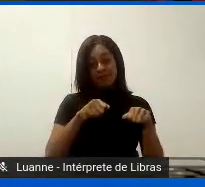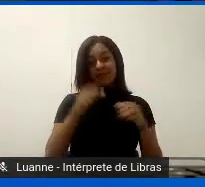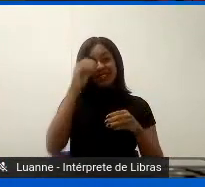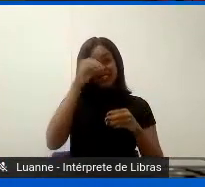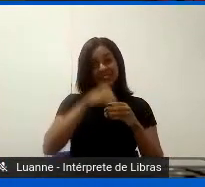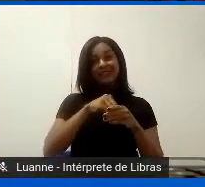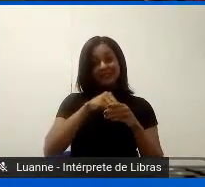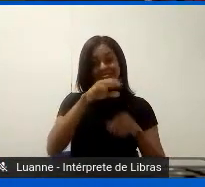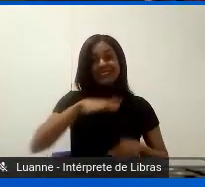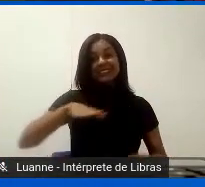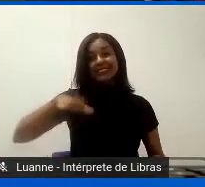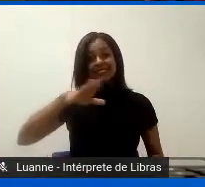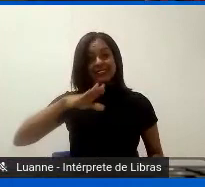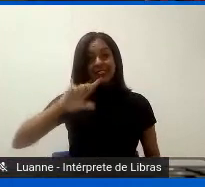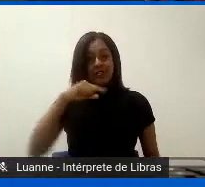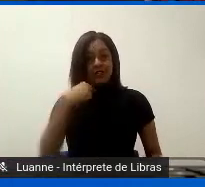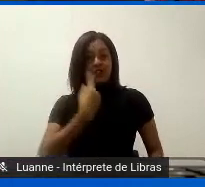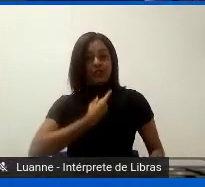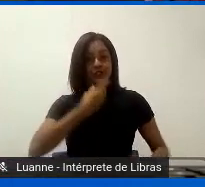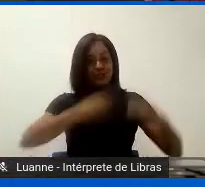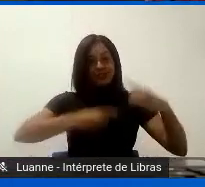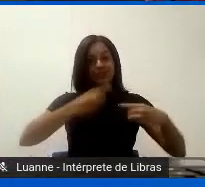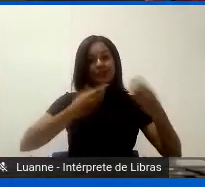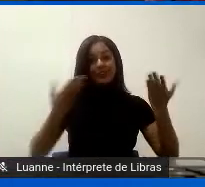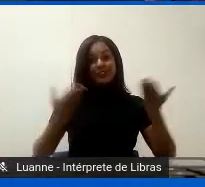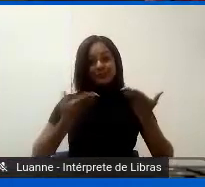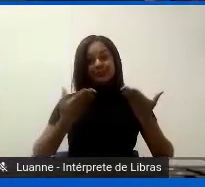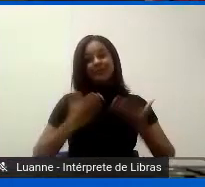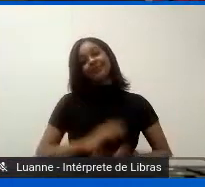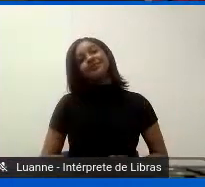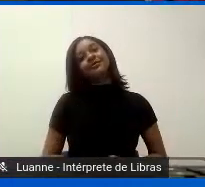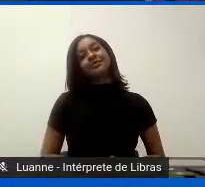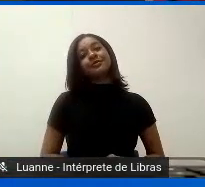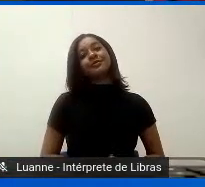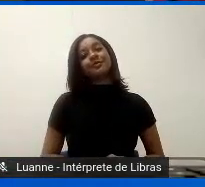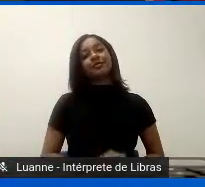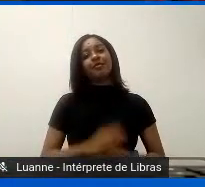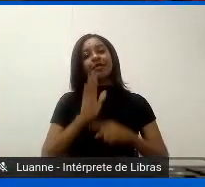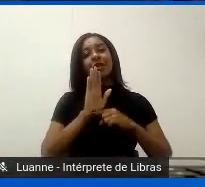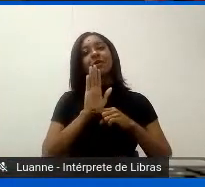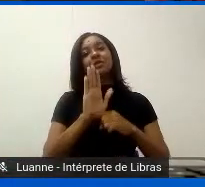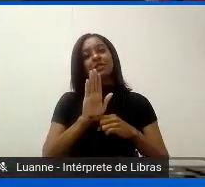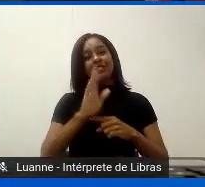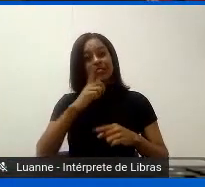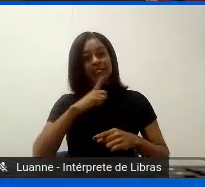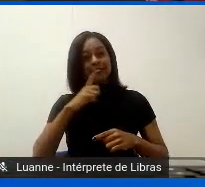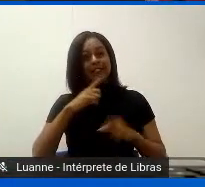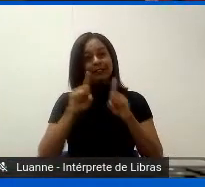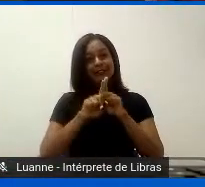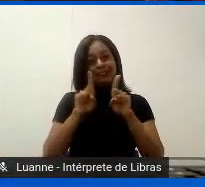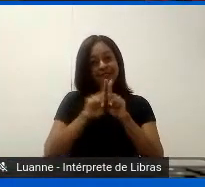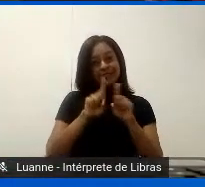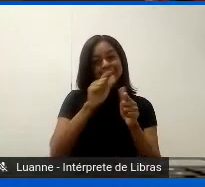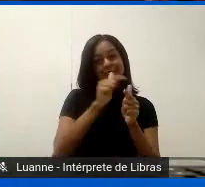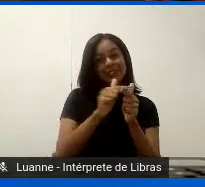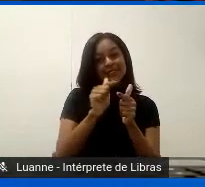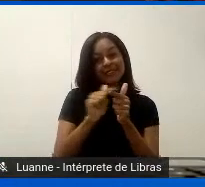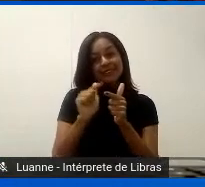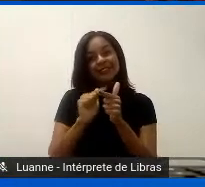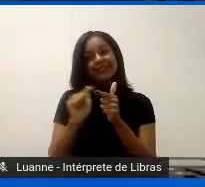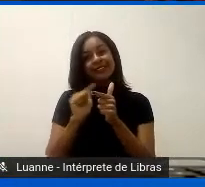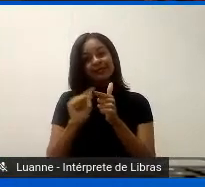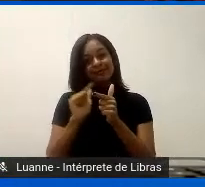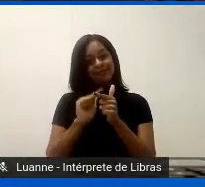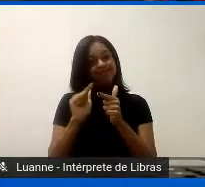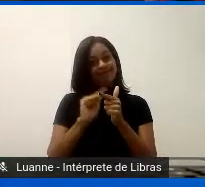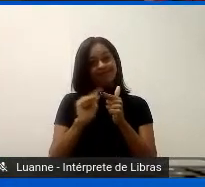Seara que a gente vai discutir um pouquinho aqui fora as questões das contribuições Existem os problemas que a gente não pode virar as costas para